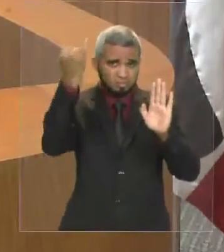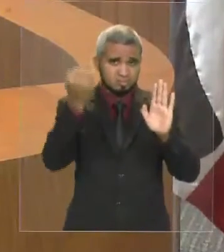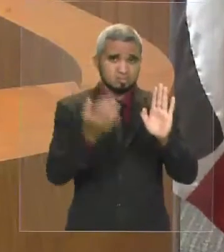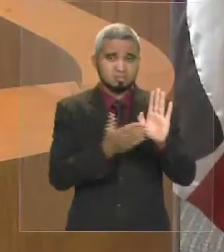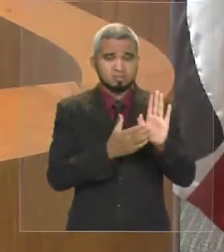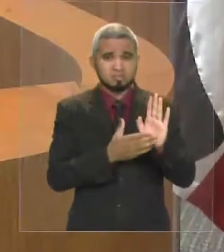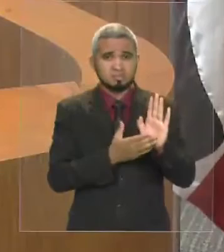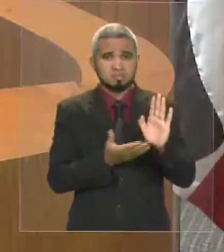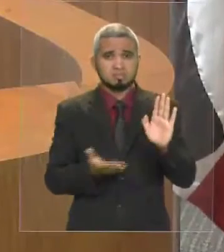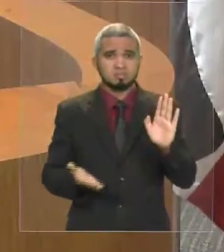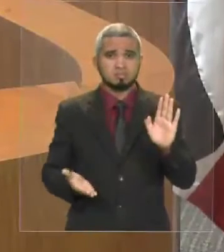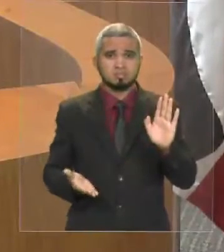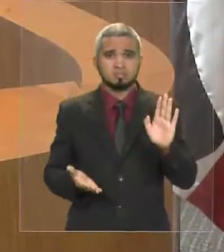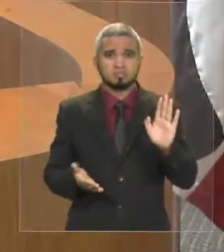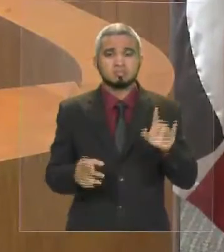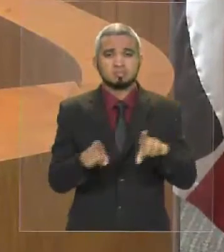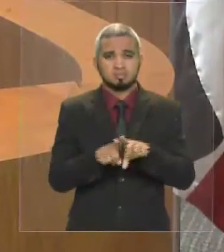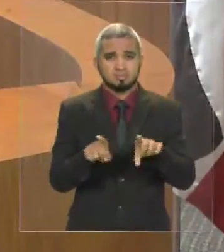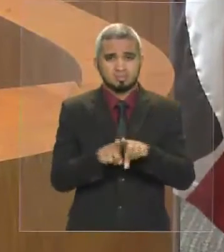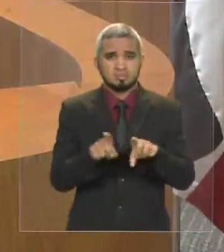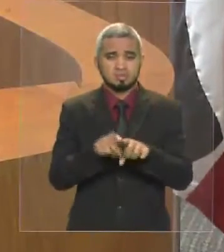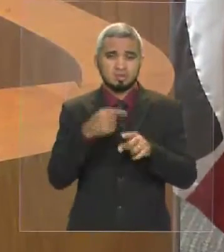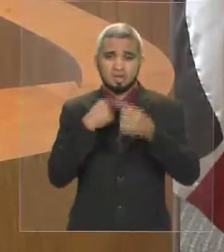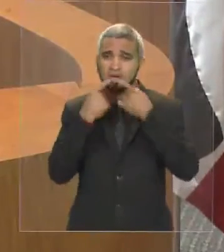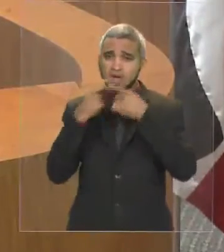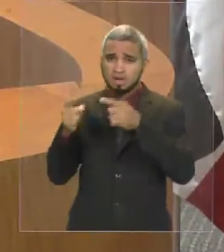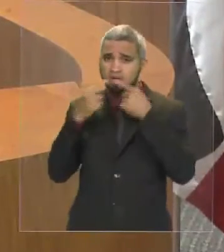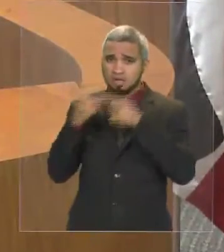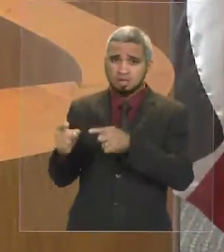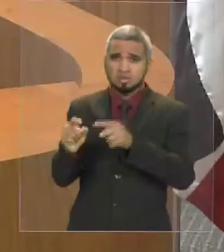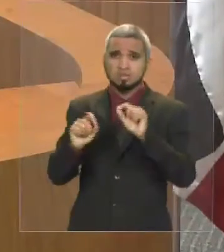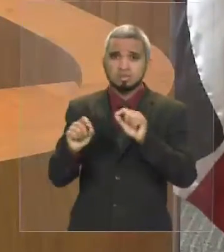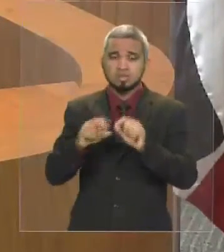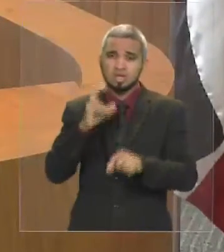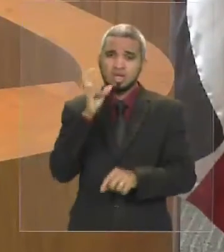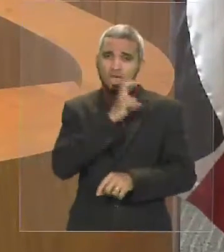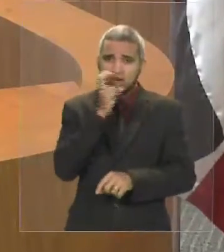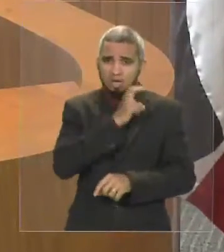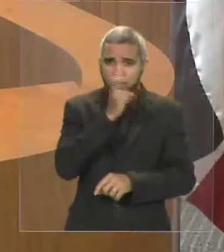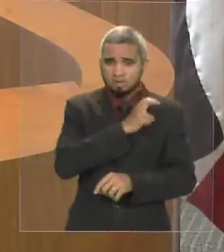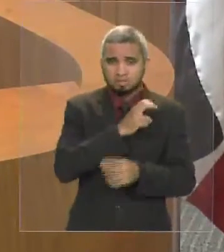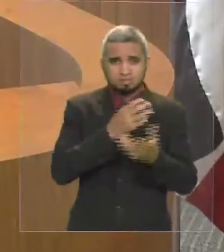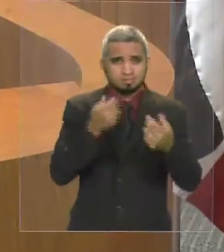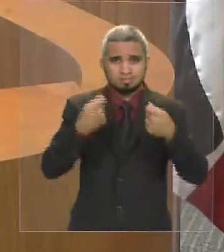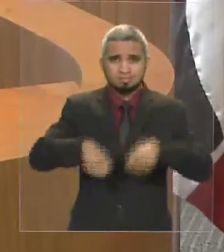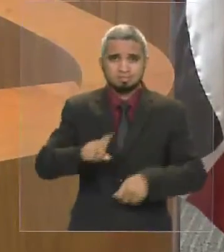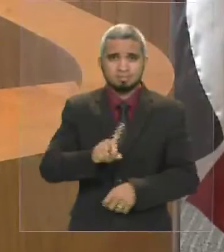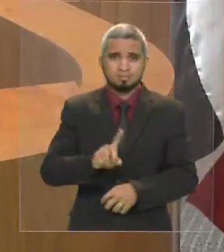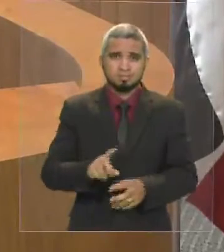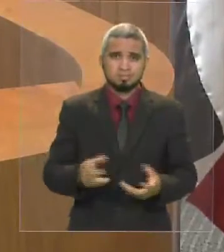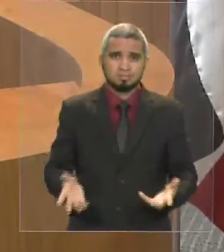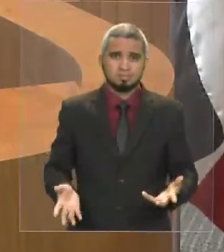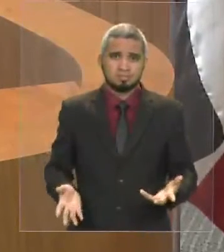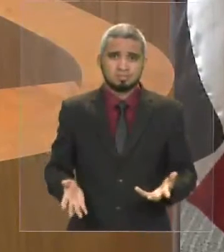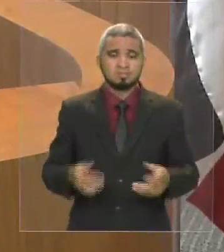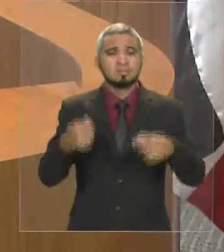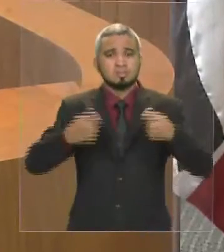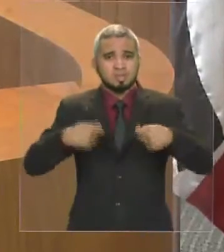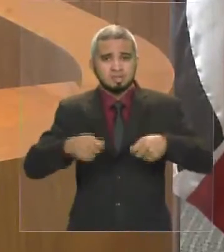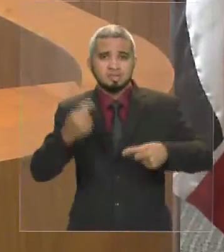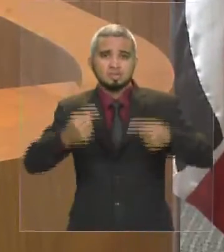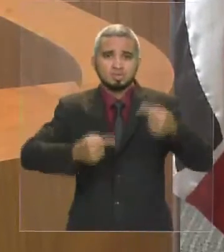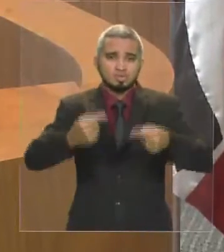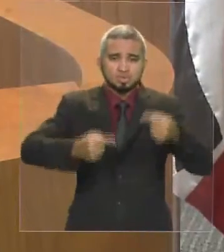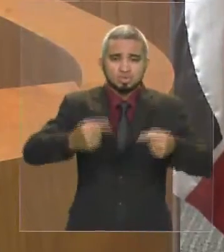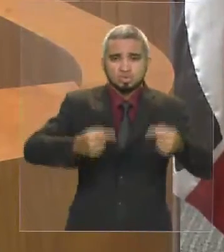Max Barros. E aí é outra crítica que quero fazer sobre o regime de urgência. Essa era uma matéria que deveria estar sendo